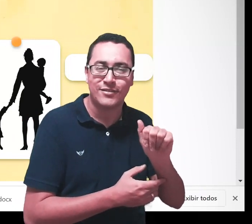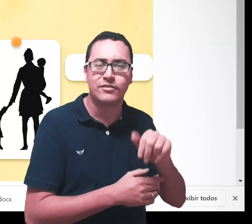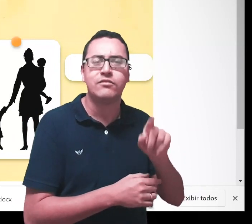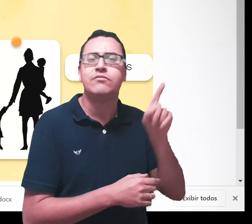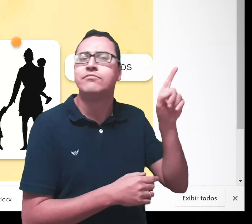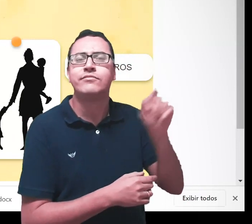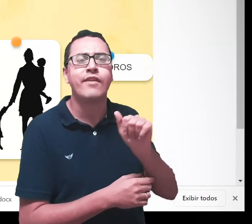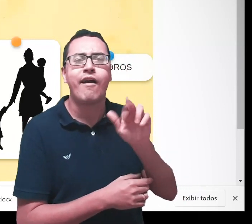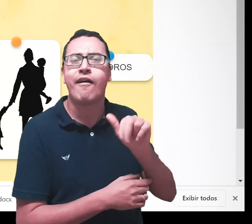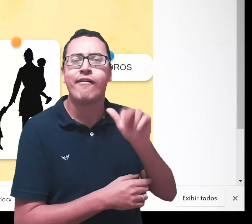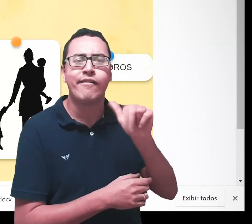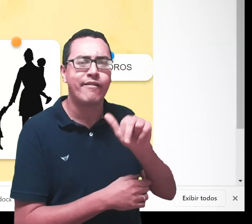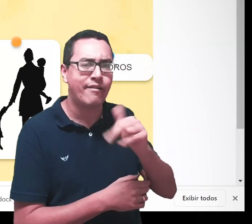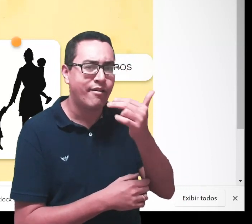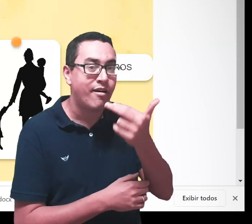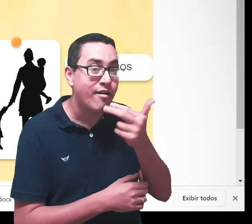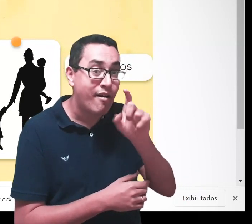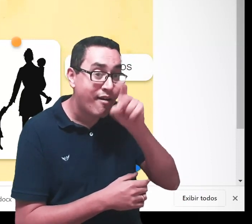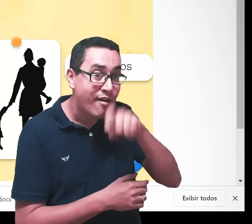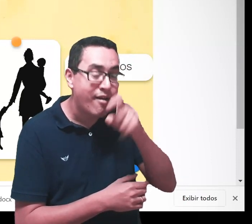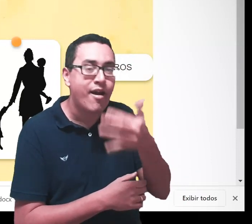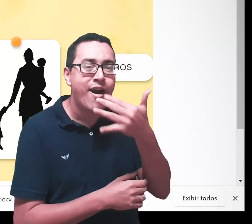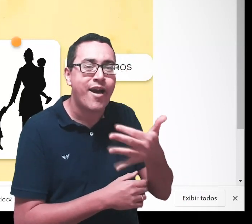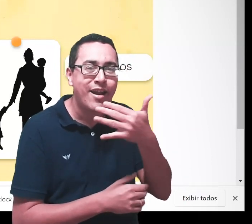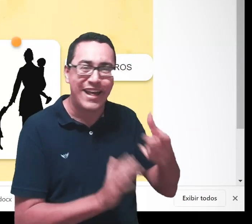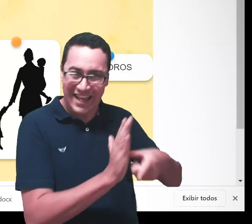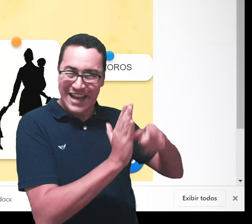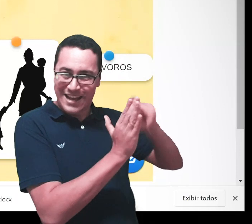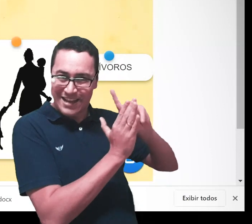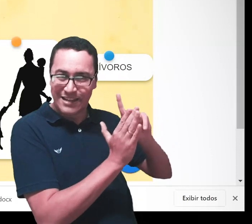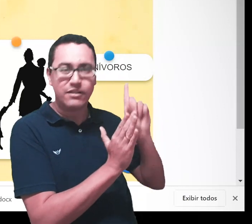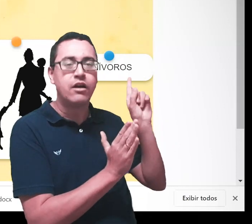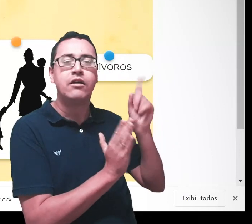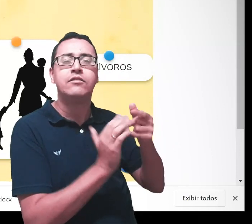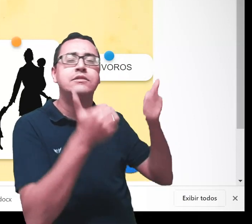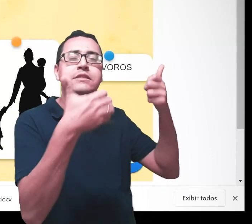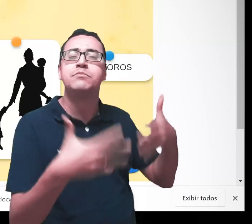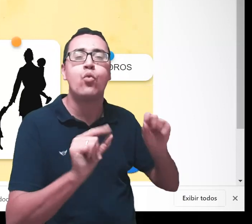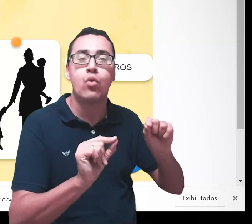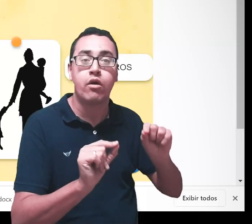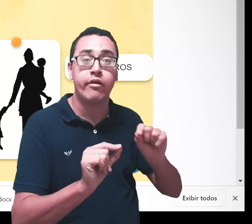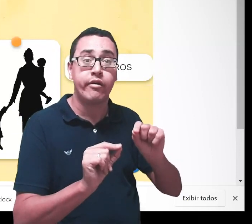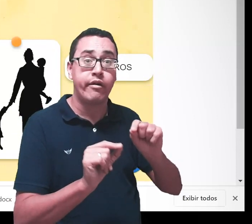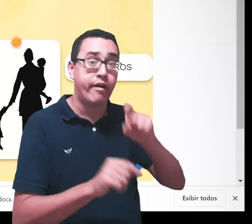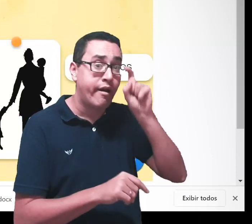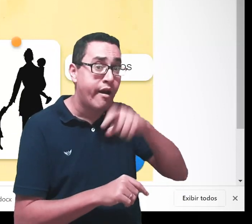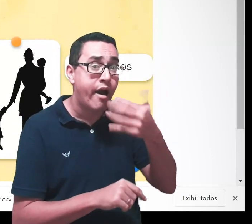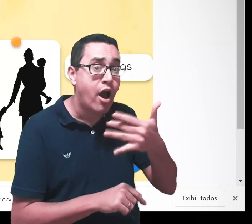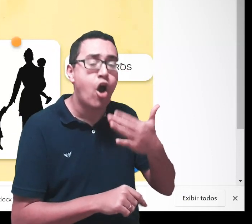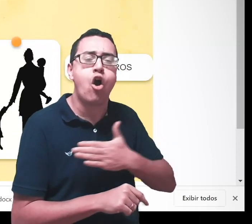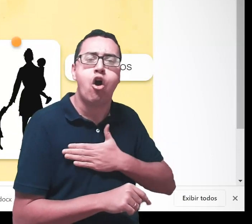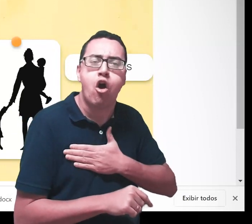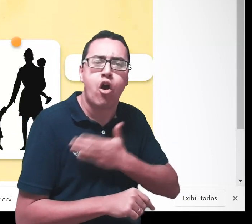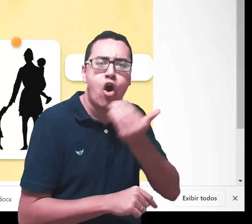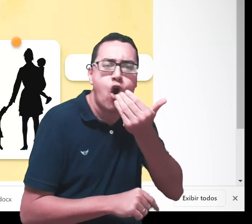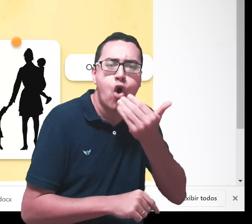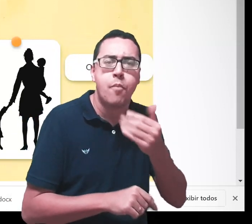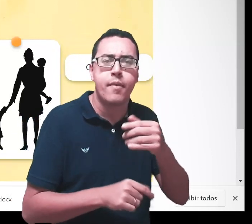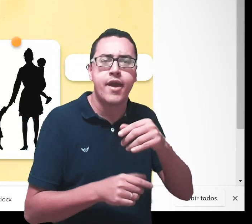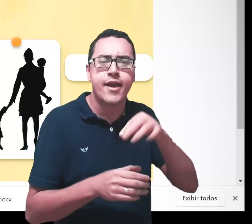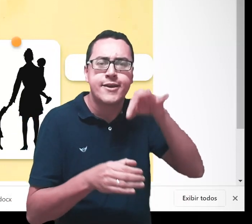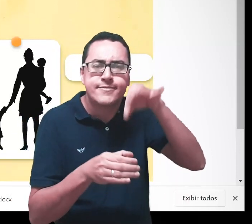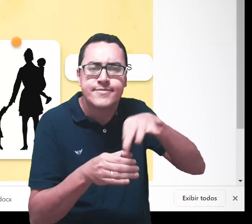vocês que as araras, lá na nossa atividade anterior, elas comem sementes,